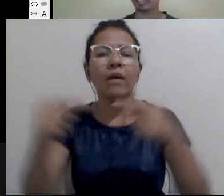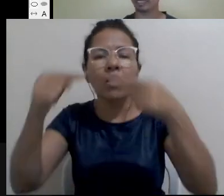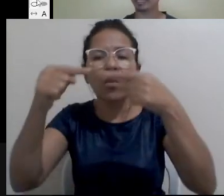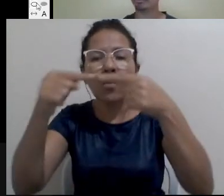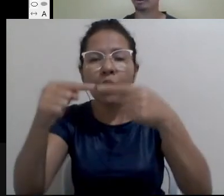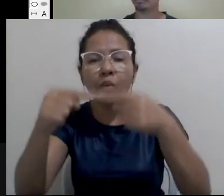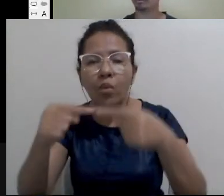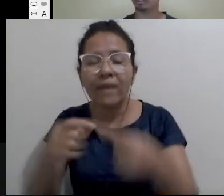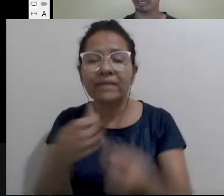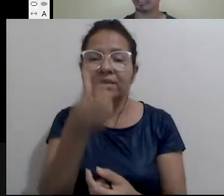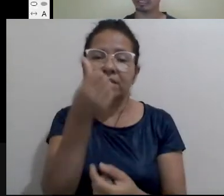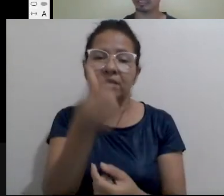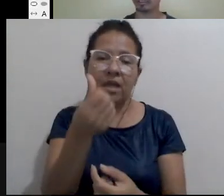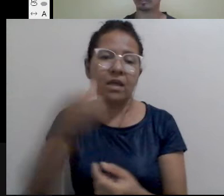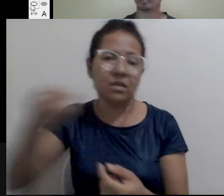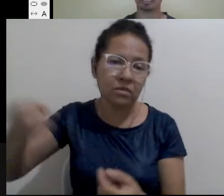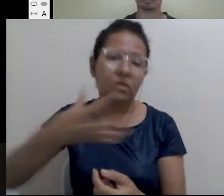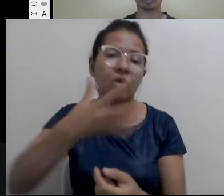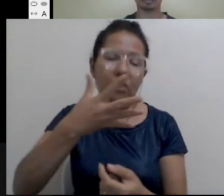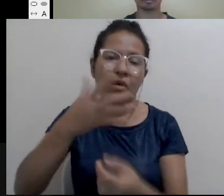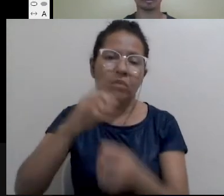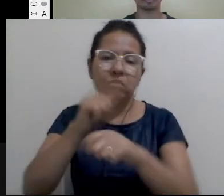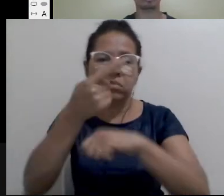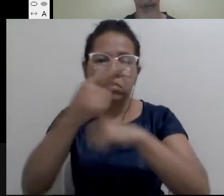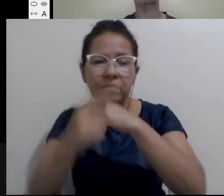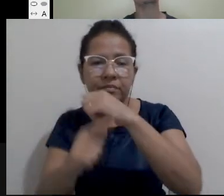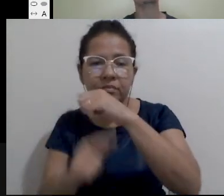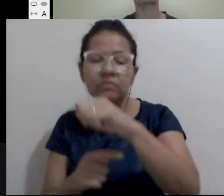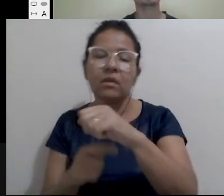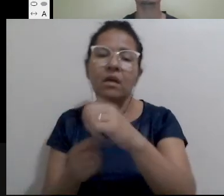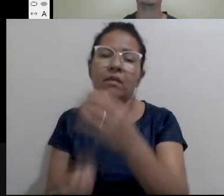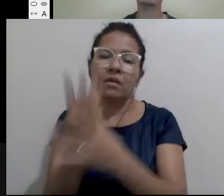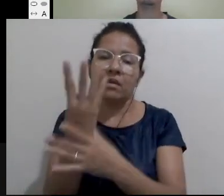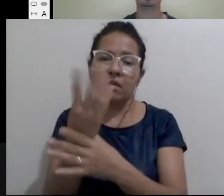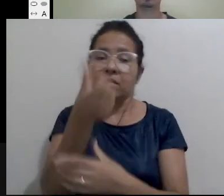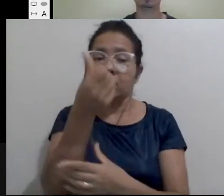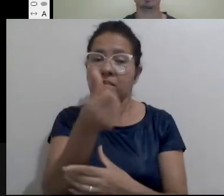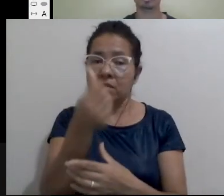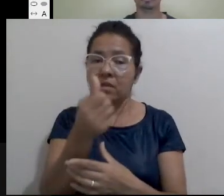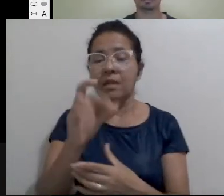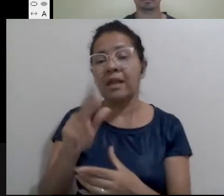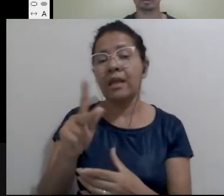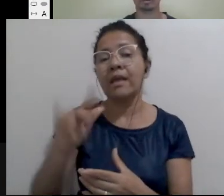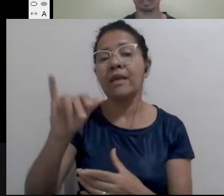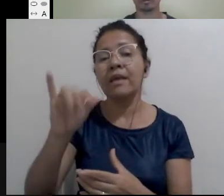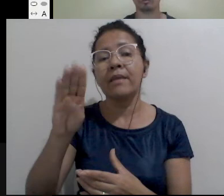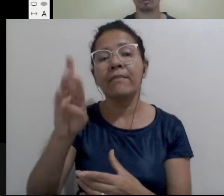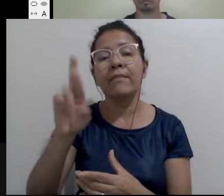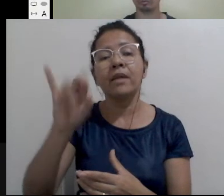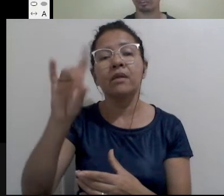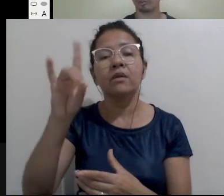combinar 6 novos orbitais aqui, 6 orbitais desses que estão vazios, para gerar os 6 orbitais híbridos. Então, vamos lá